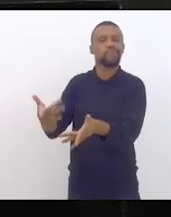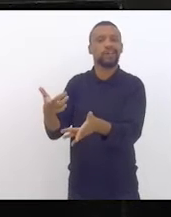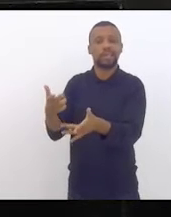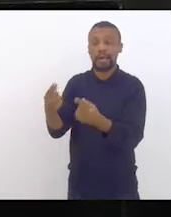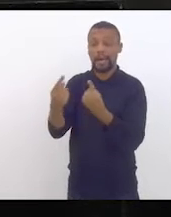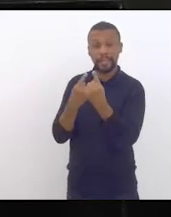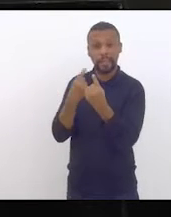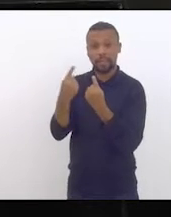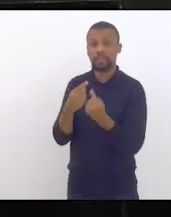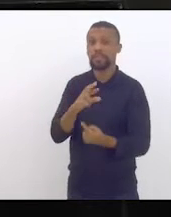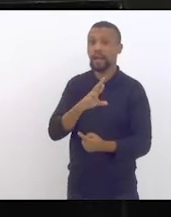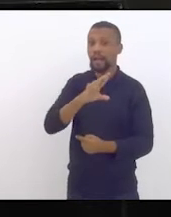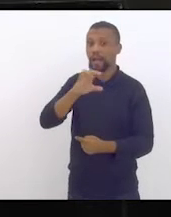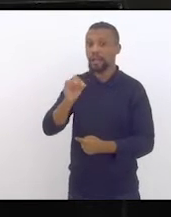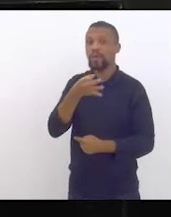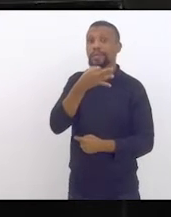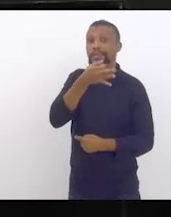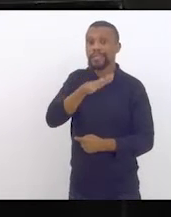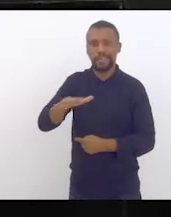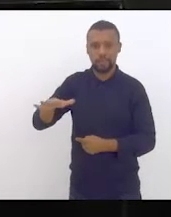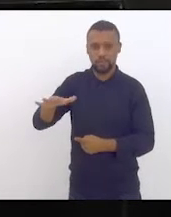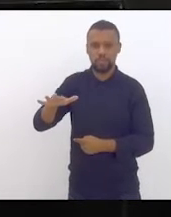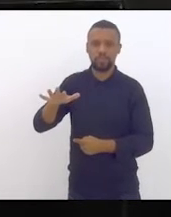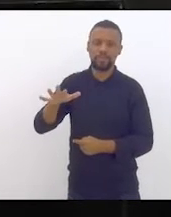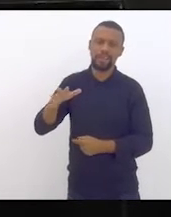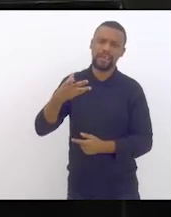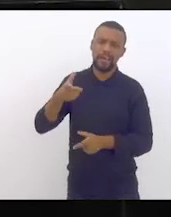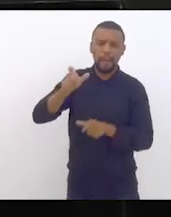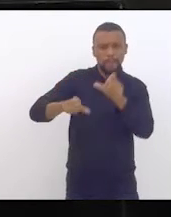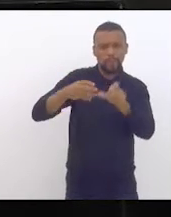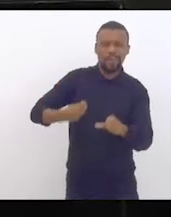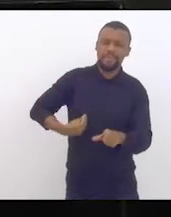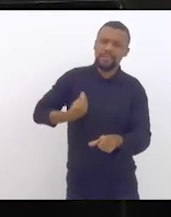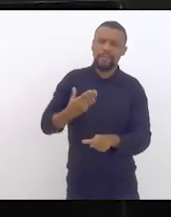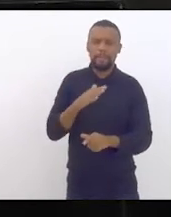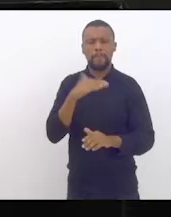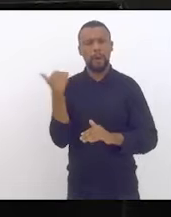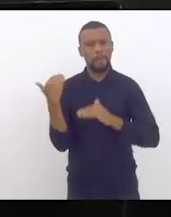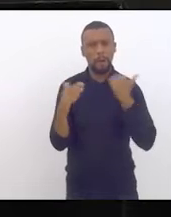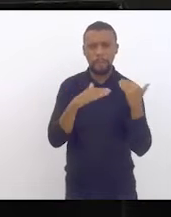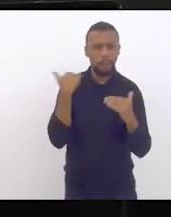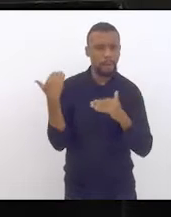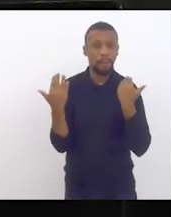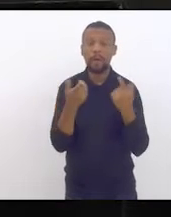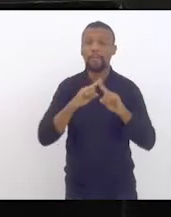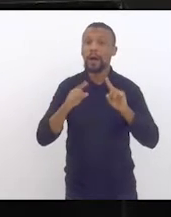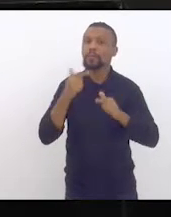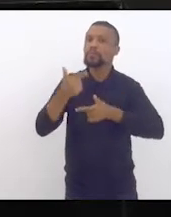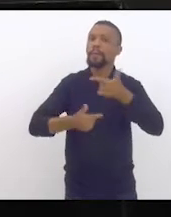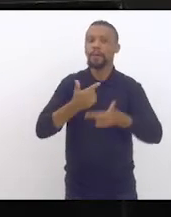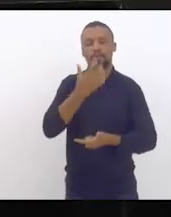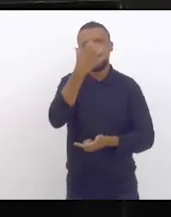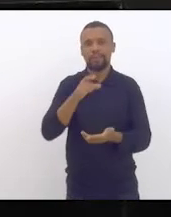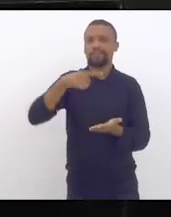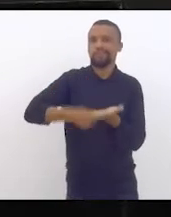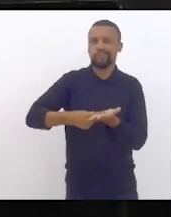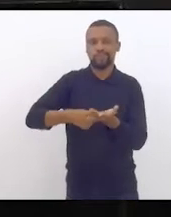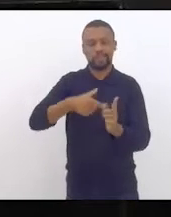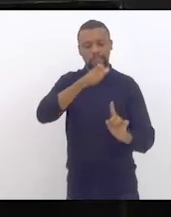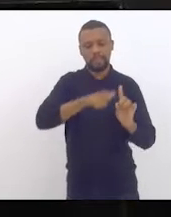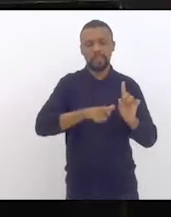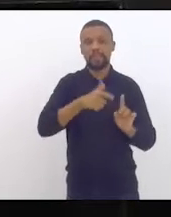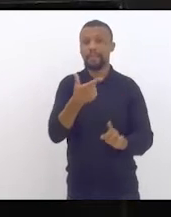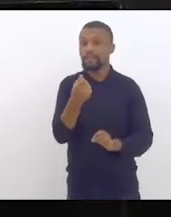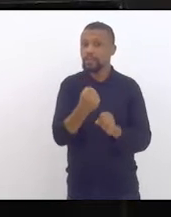rio-santos e muitas vidas se perderam mas através de um trabalho sério desse gestor que tem mais de